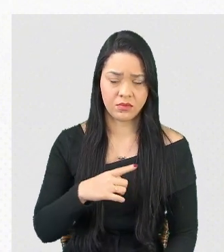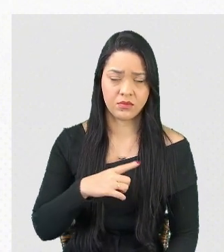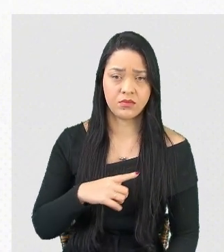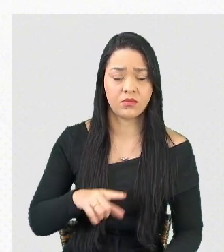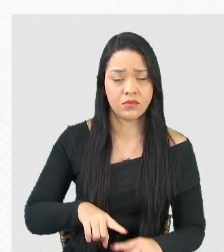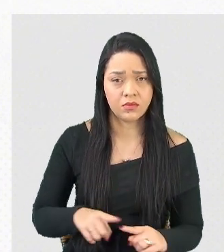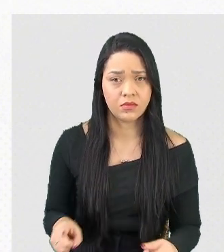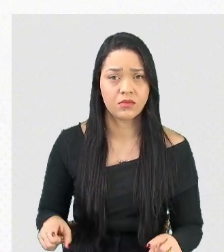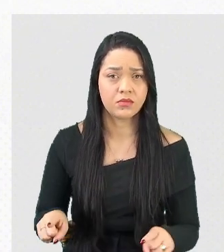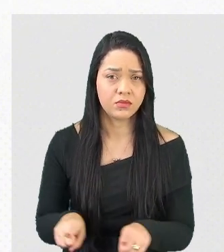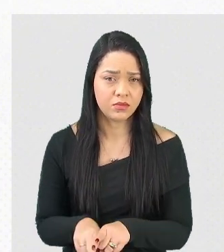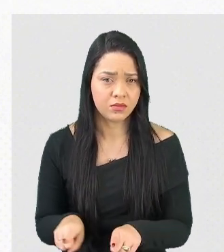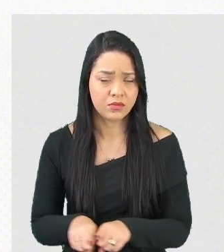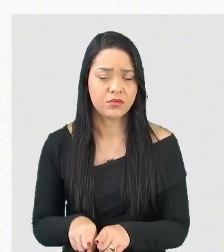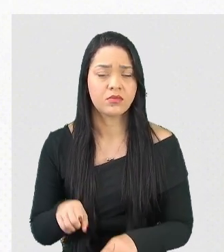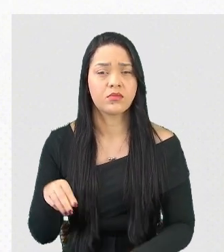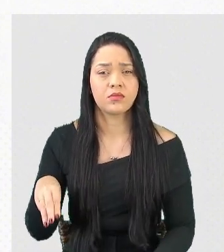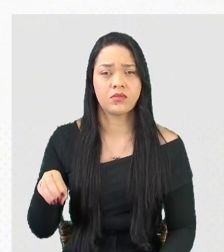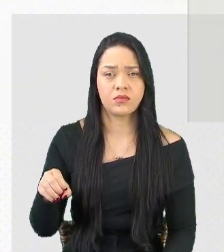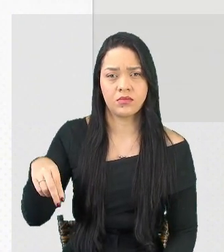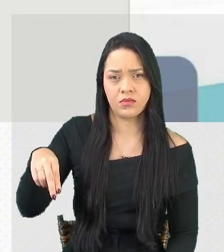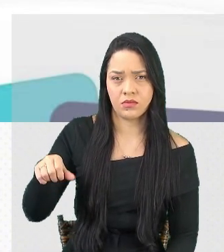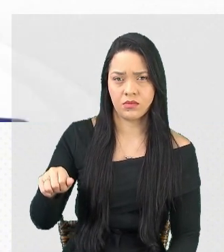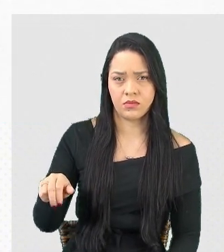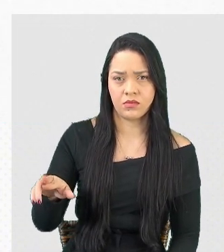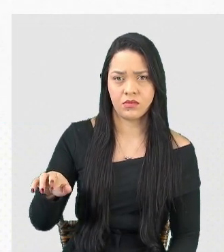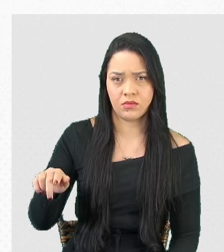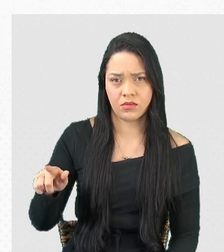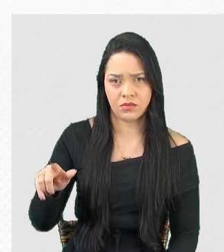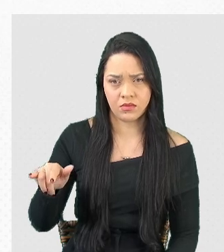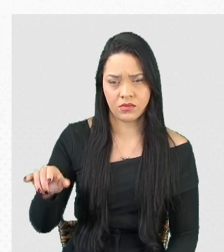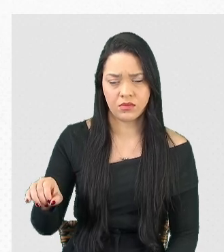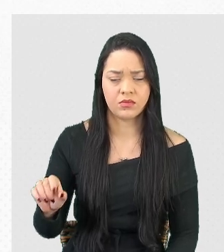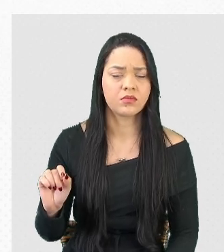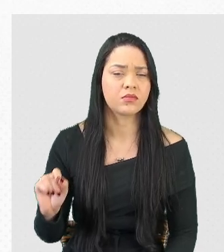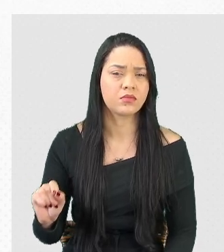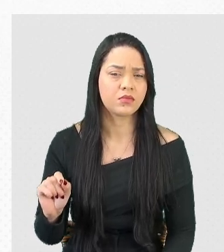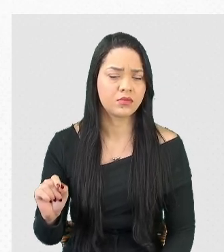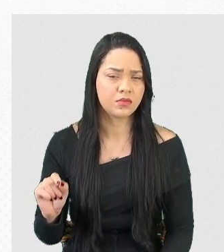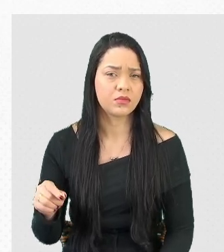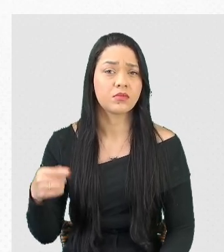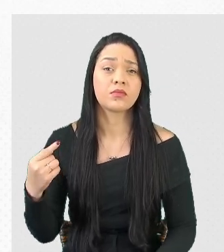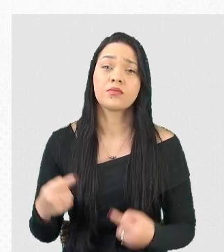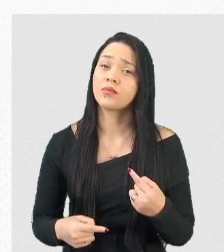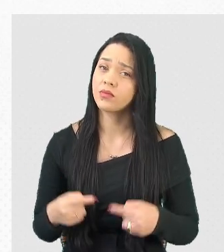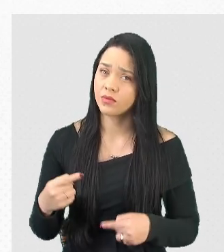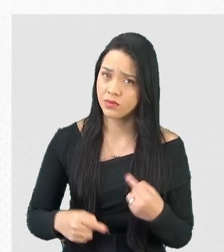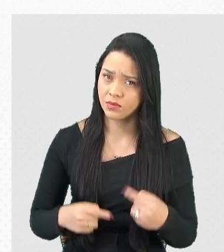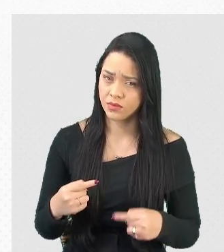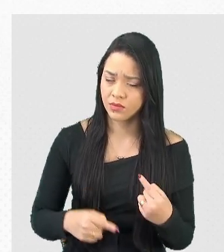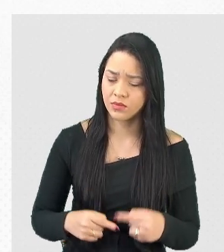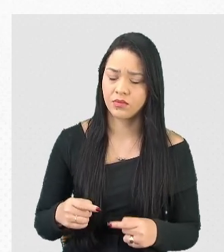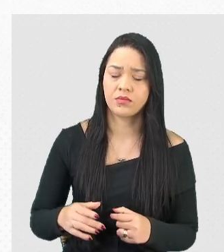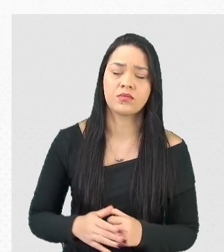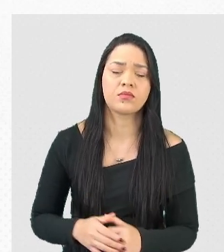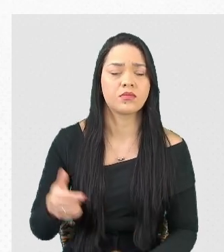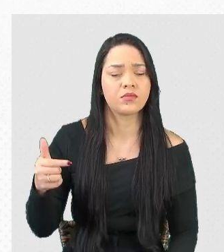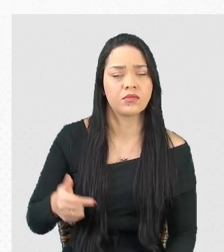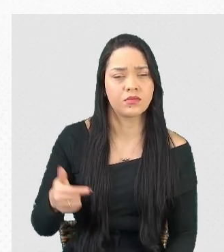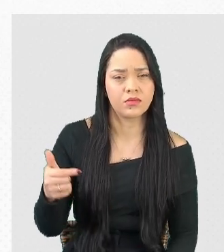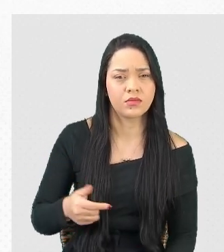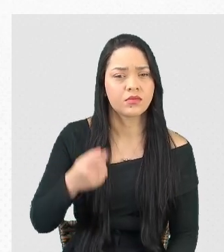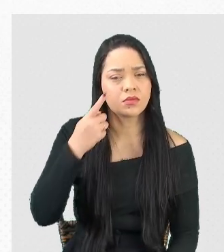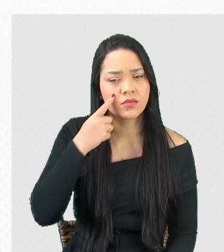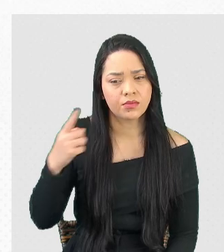ponto, que é o ponto, né, político. O segundo, social. Eu acabei de falar para vocês, a disponibilidade de mão